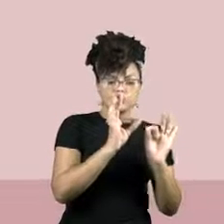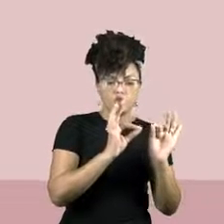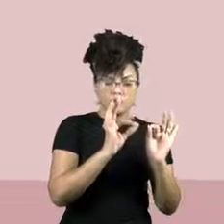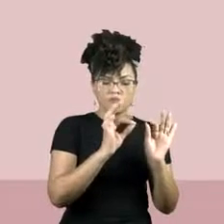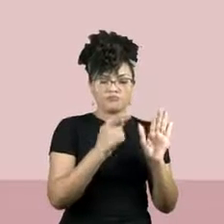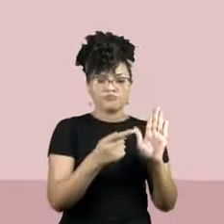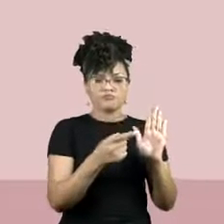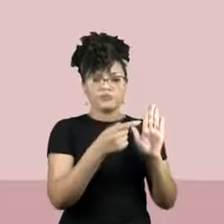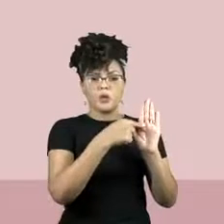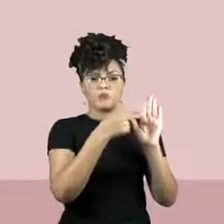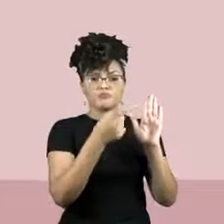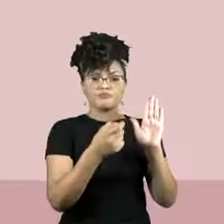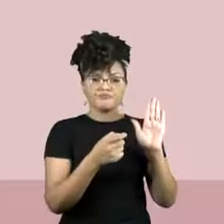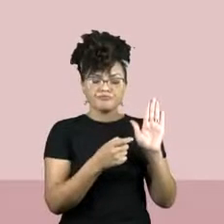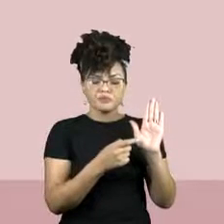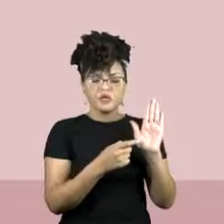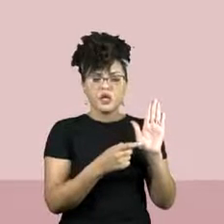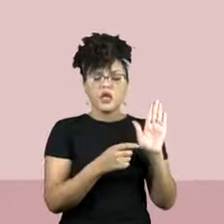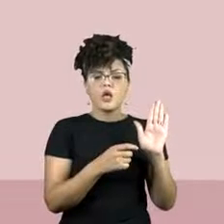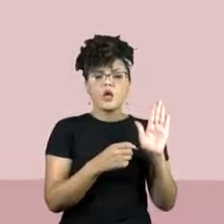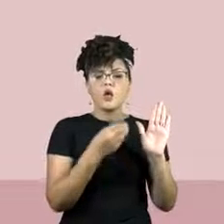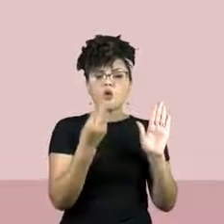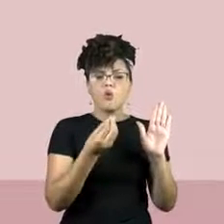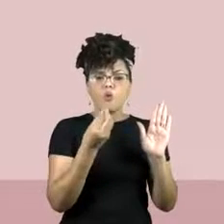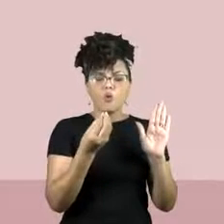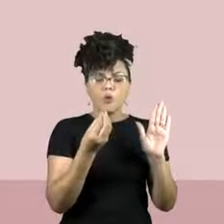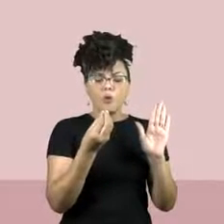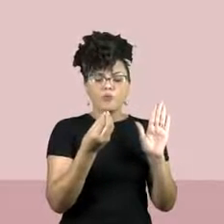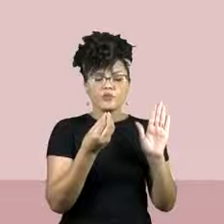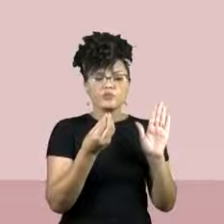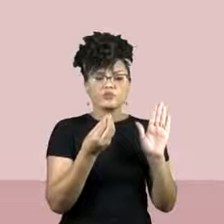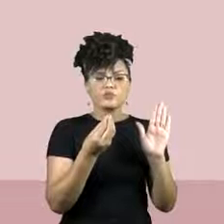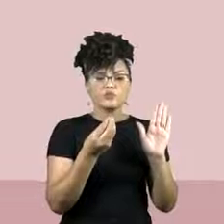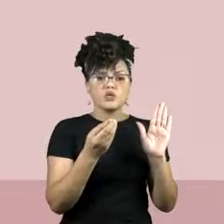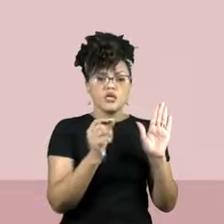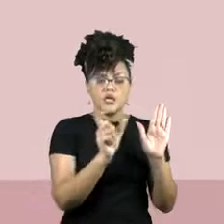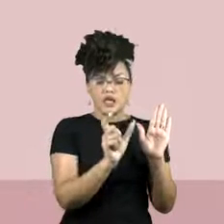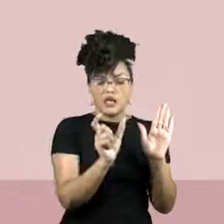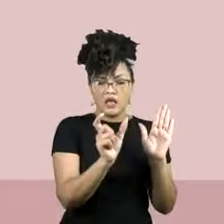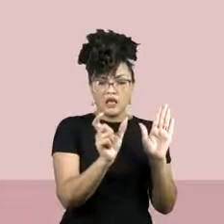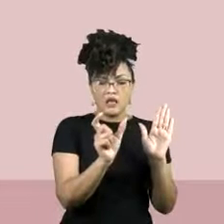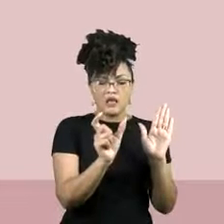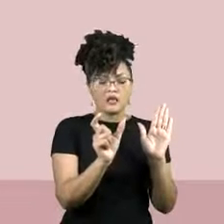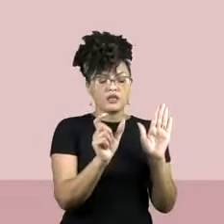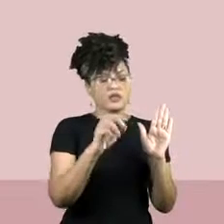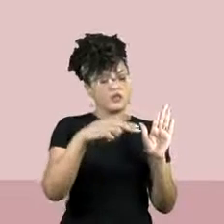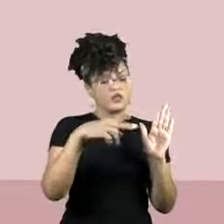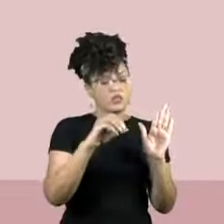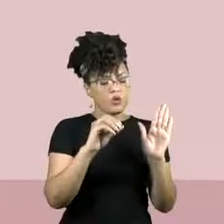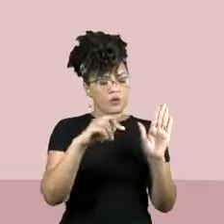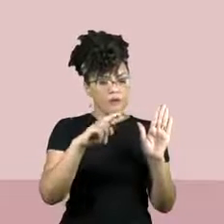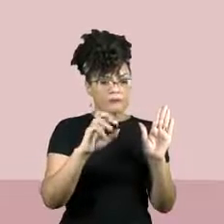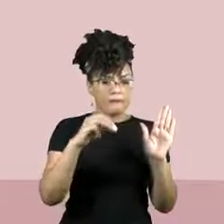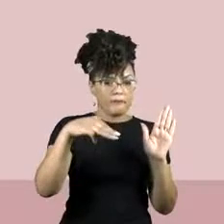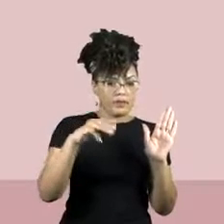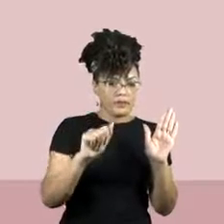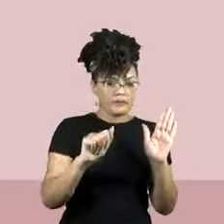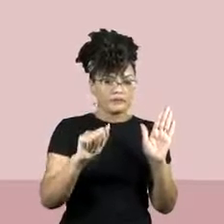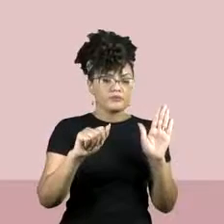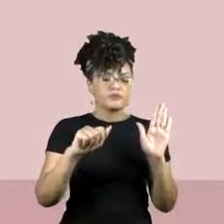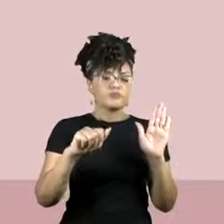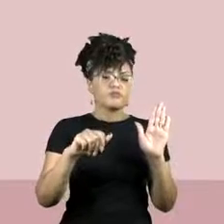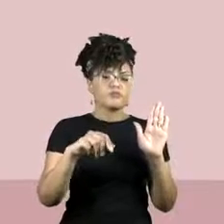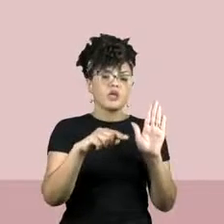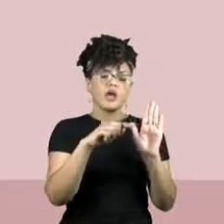valor da norma. Né? A gente viu como a gente pode tirar um valor de norma ali na segunda 11682, tá? Por exemplo, e colocar, por exemplo, um valor